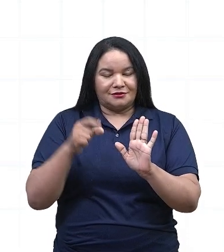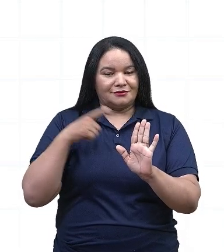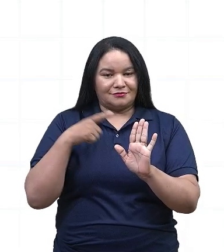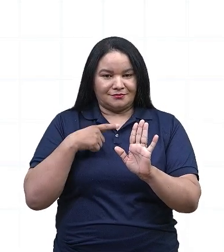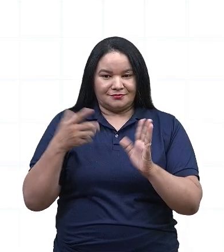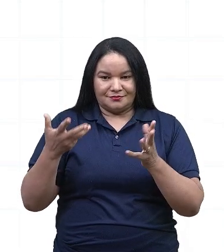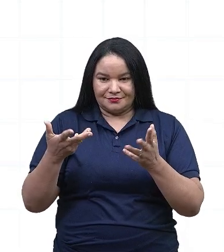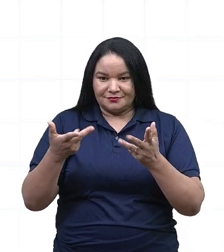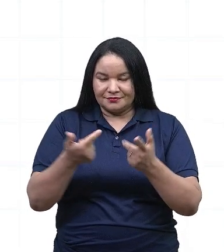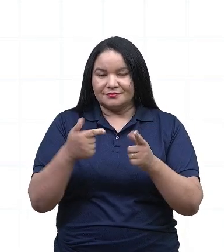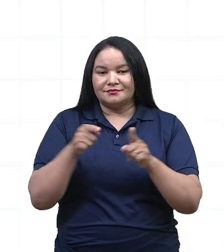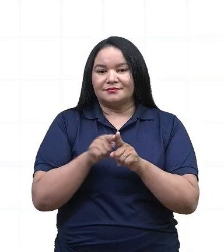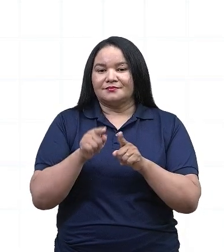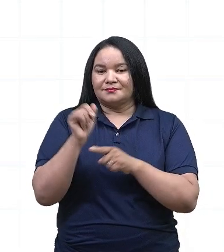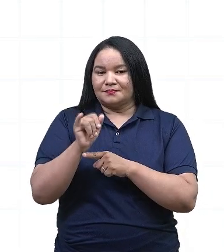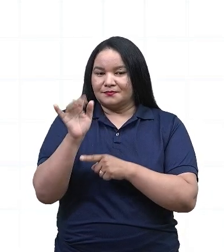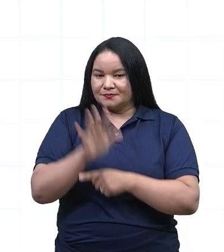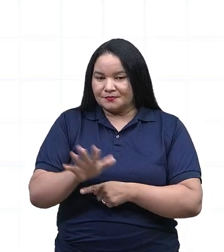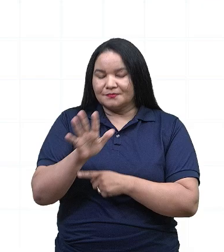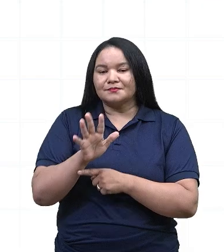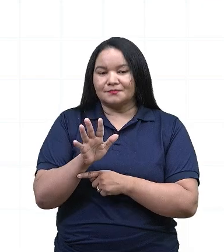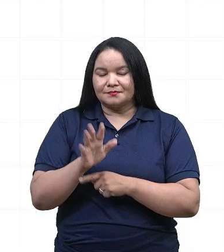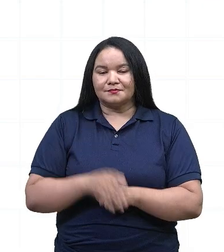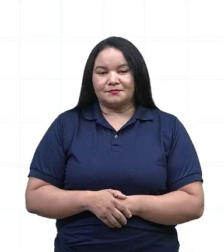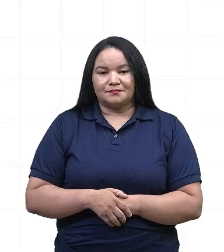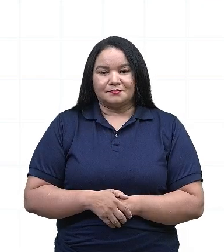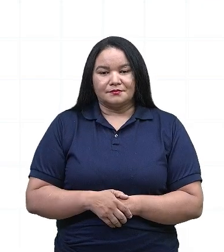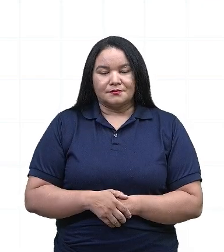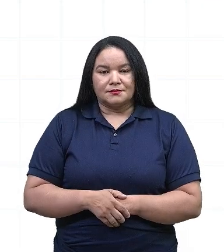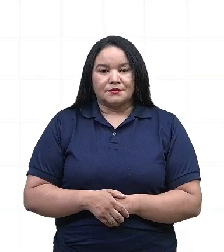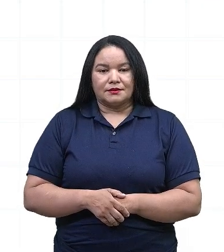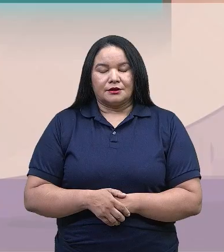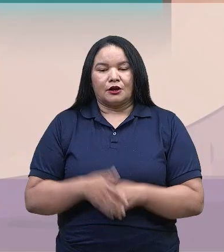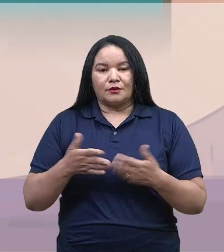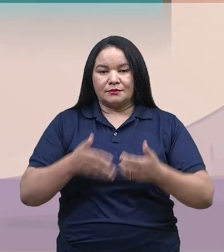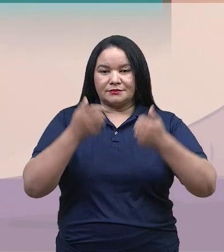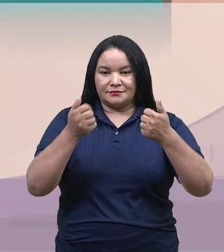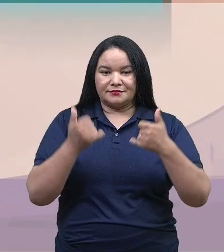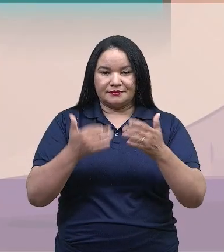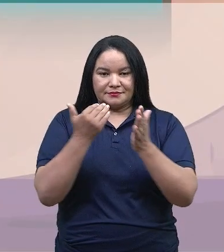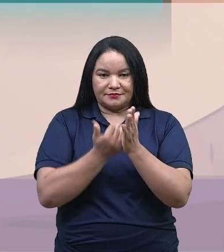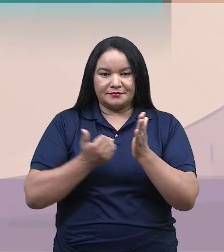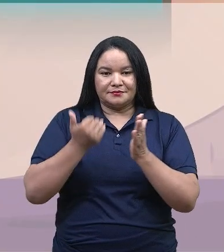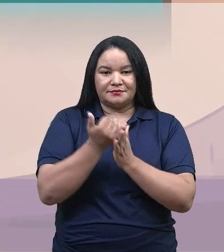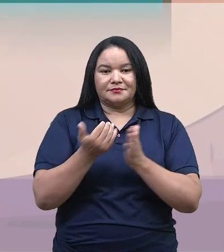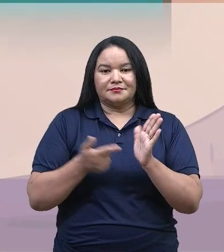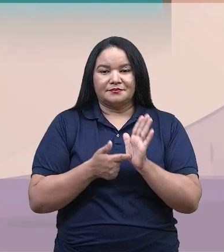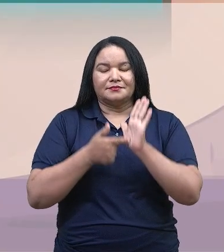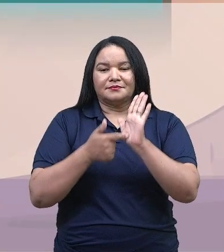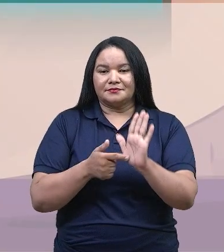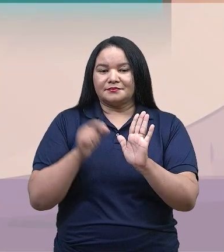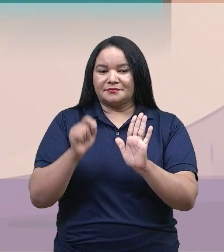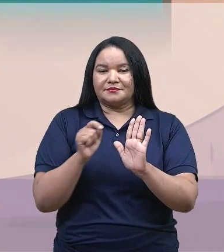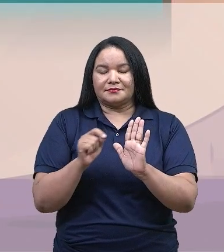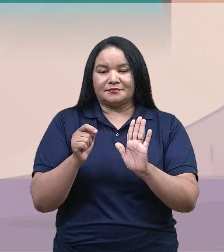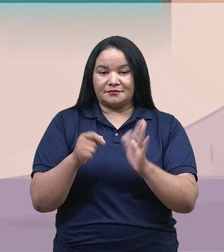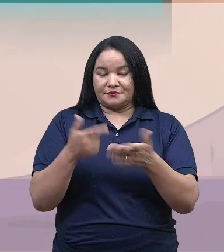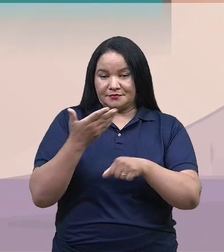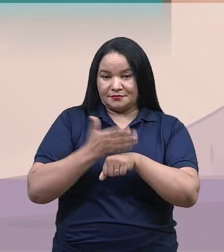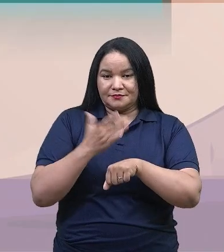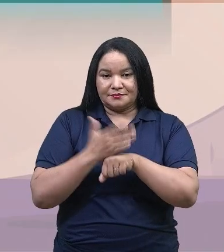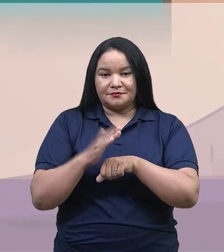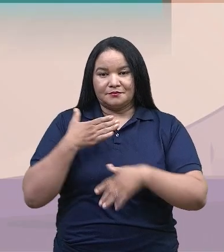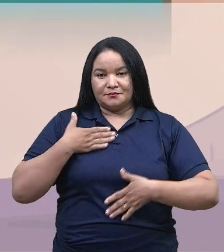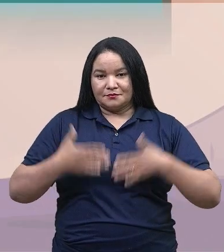que essas imagens estáticas. Para a gente falar um pouco mais desse esporte, dessa prática corporal de aventura, né,